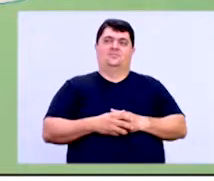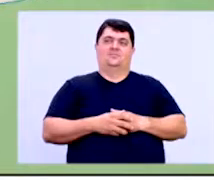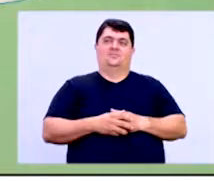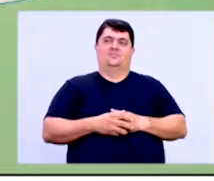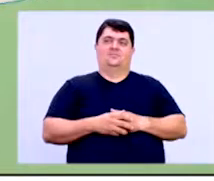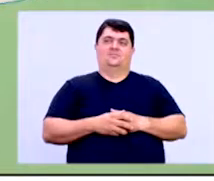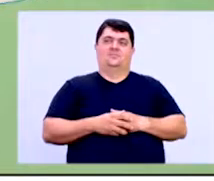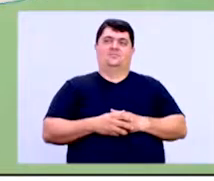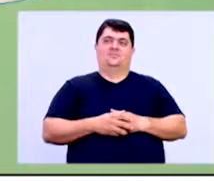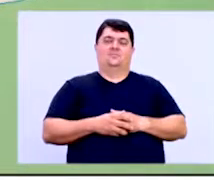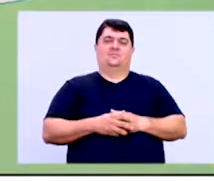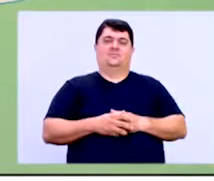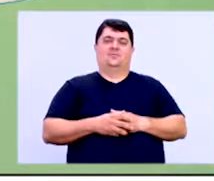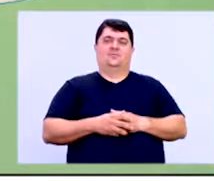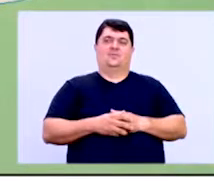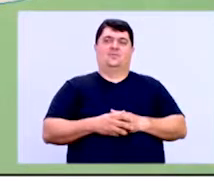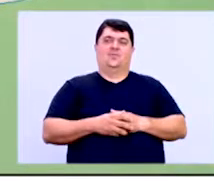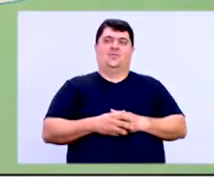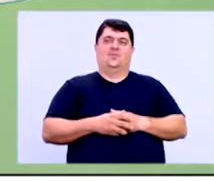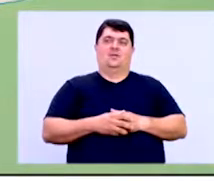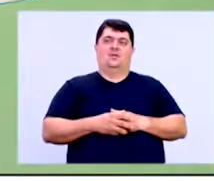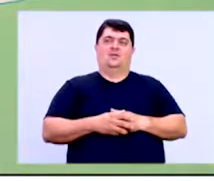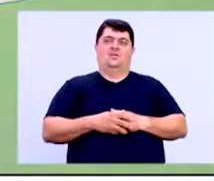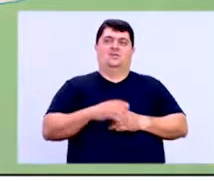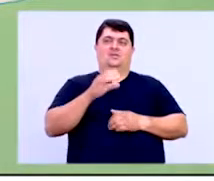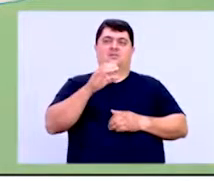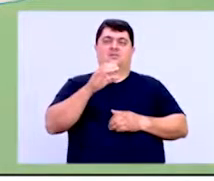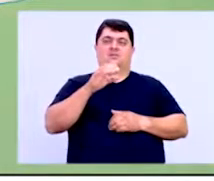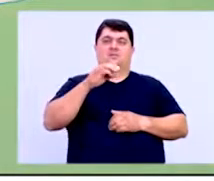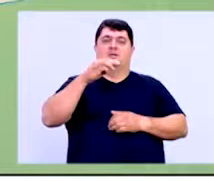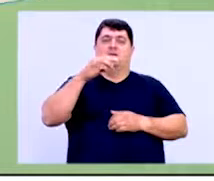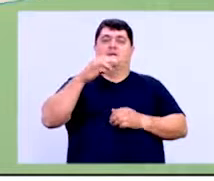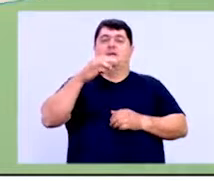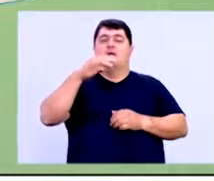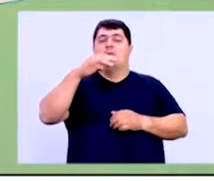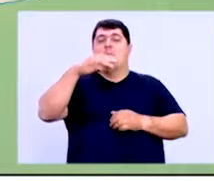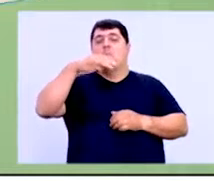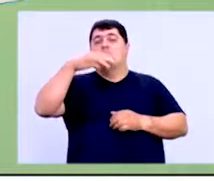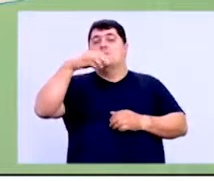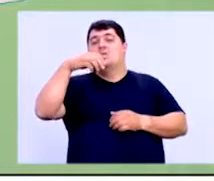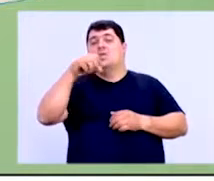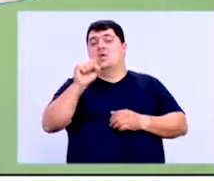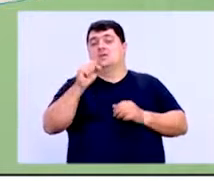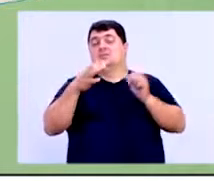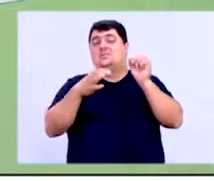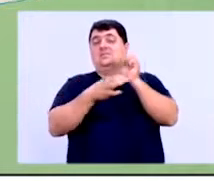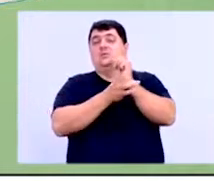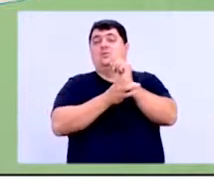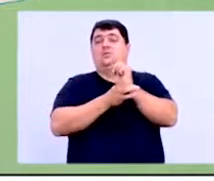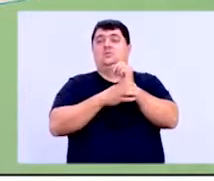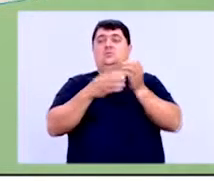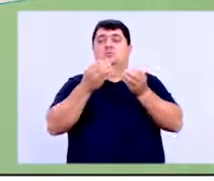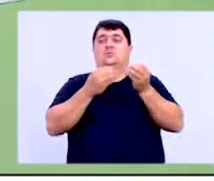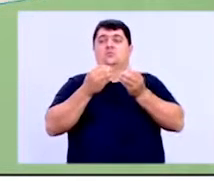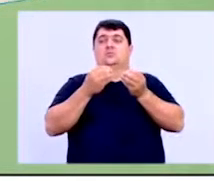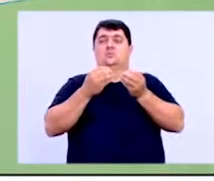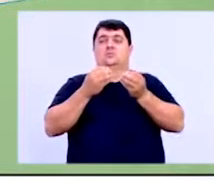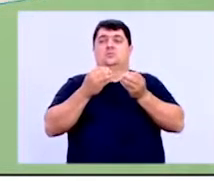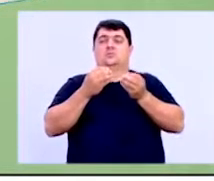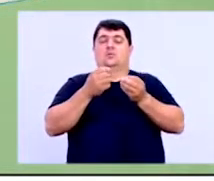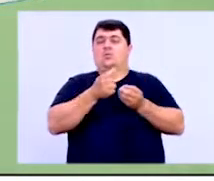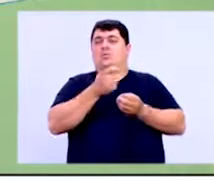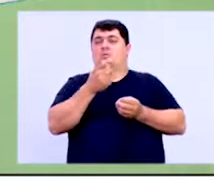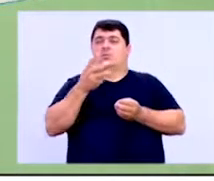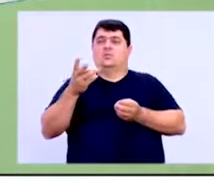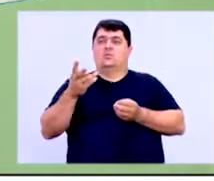Vamos lá, pessoal. Resposta da questão. O que ele quer? A margem de segurança. O que é a margem de segurança?